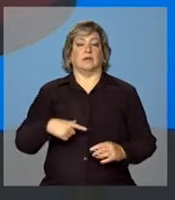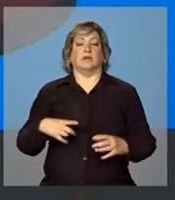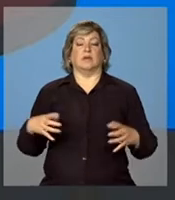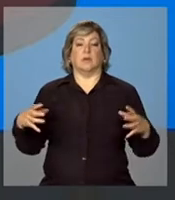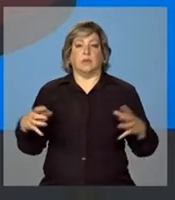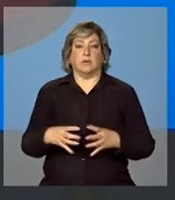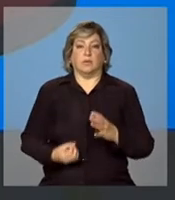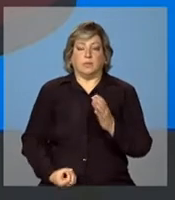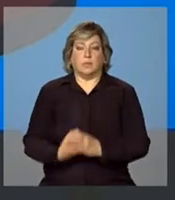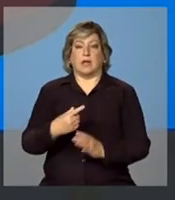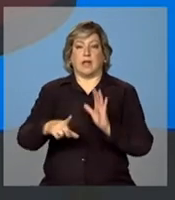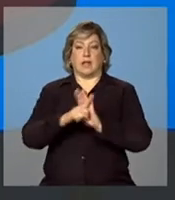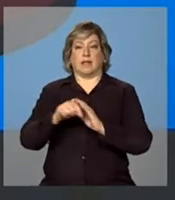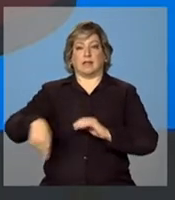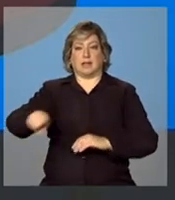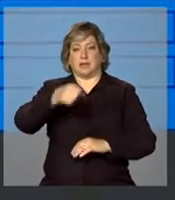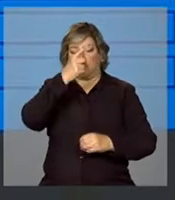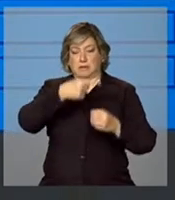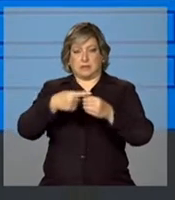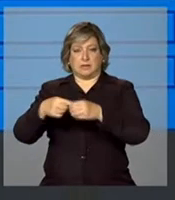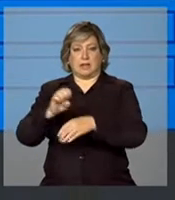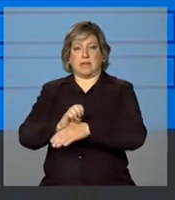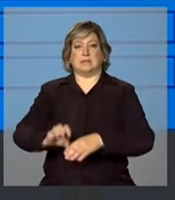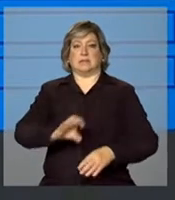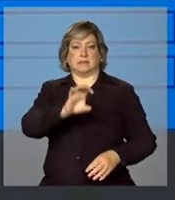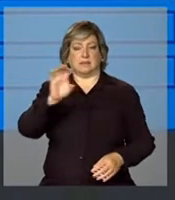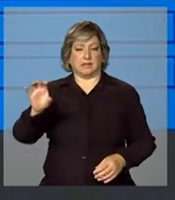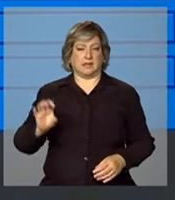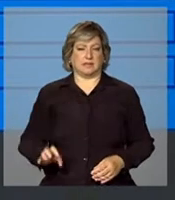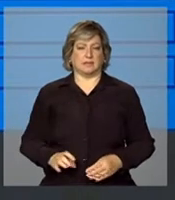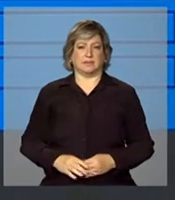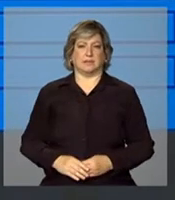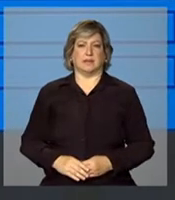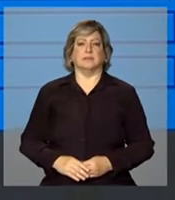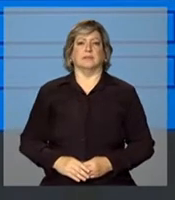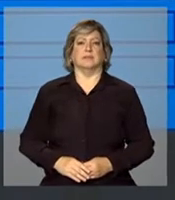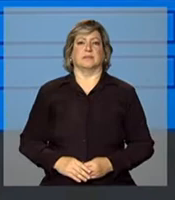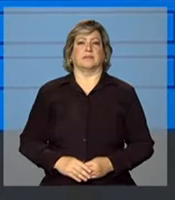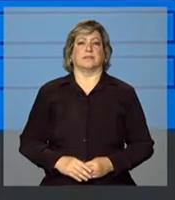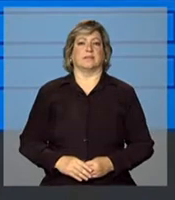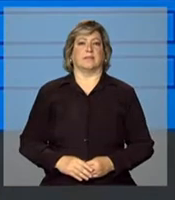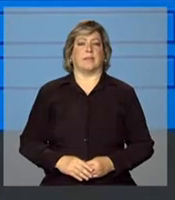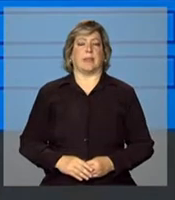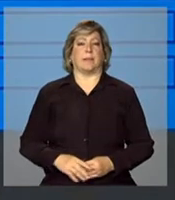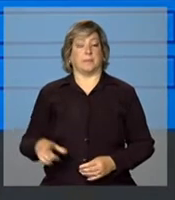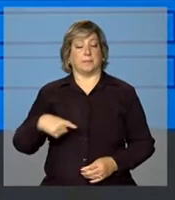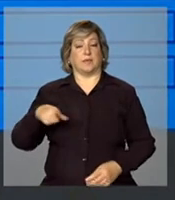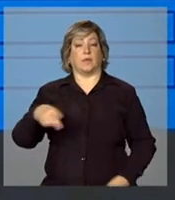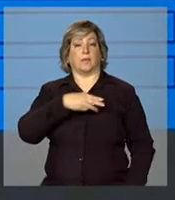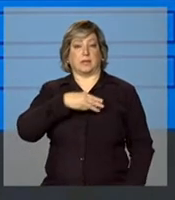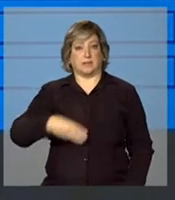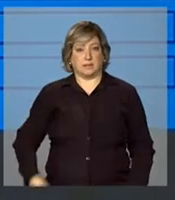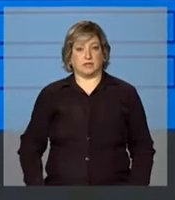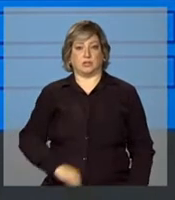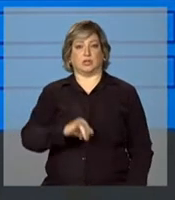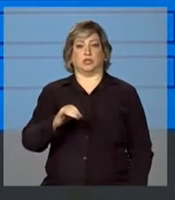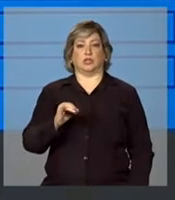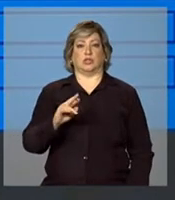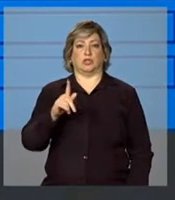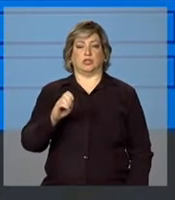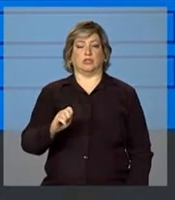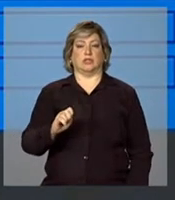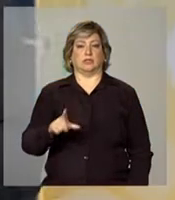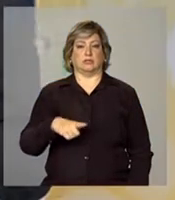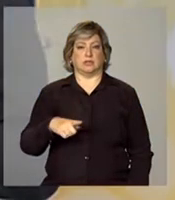lei nesses municípios e estados. Tá? É claro que, como o ministro Jorge Jardim bem ressaltou, a